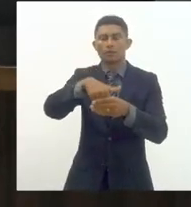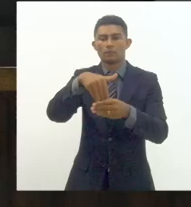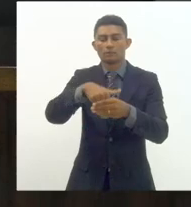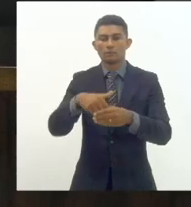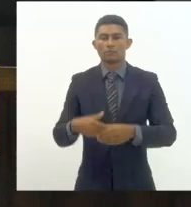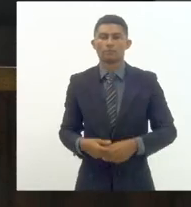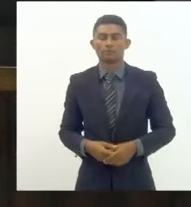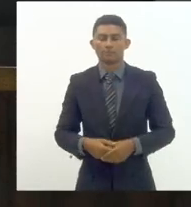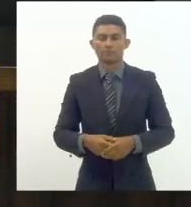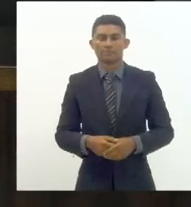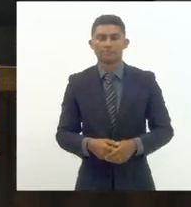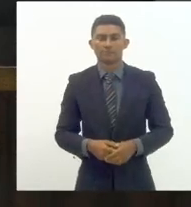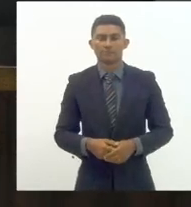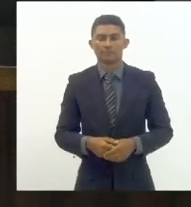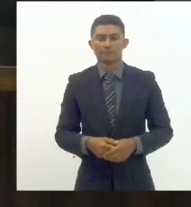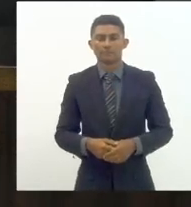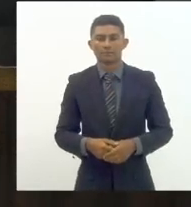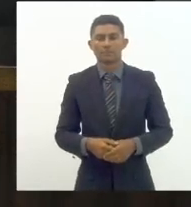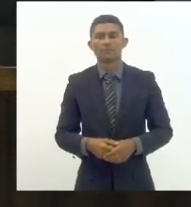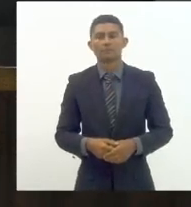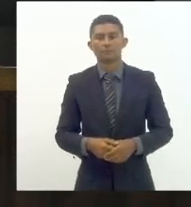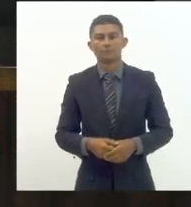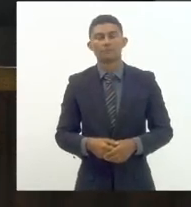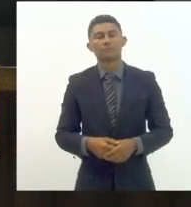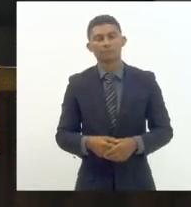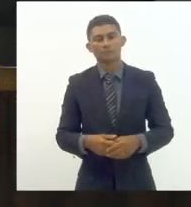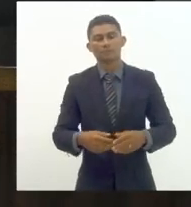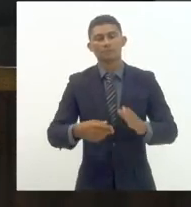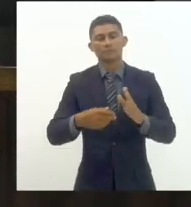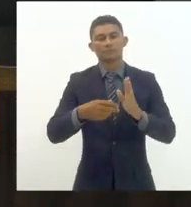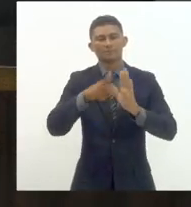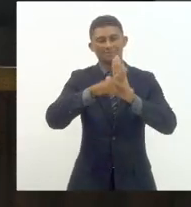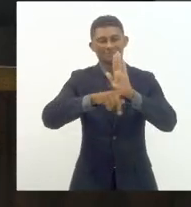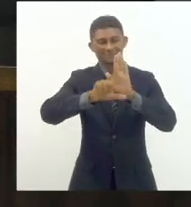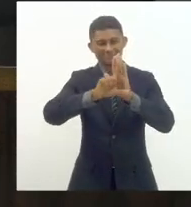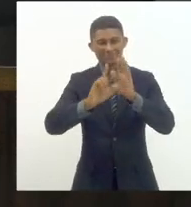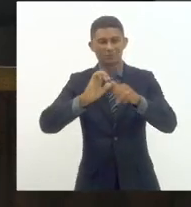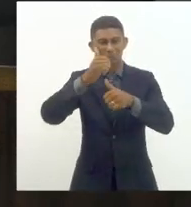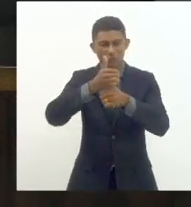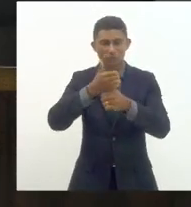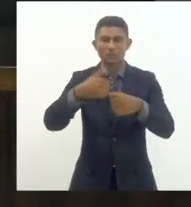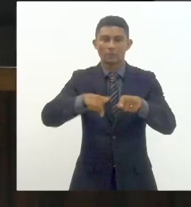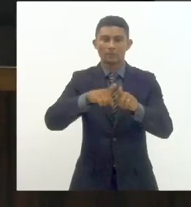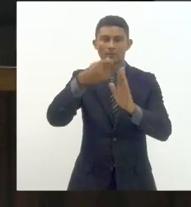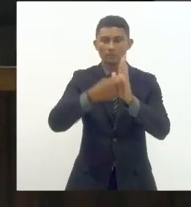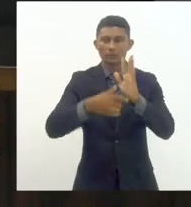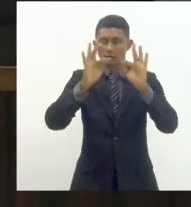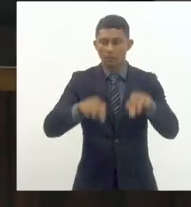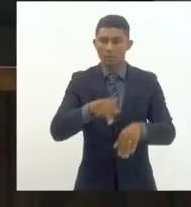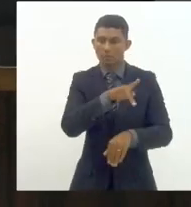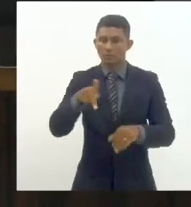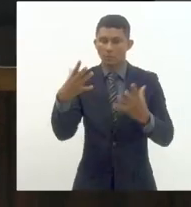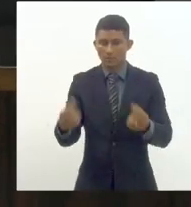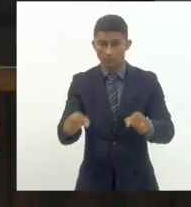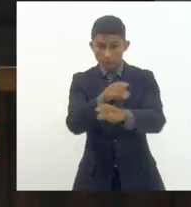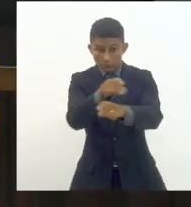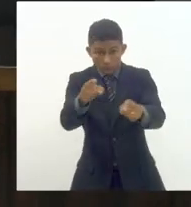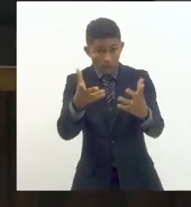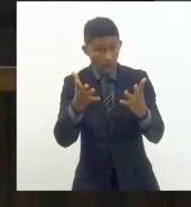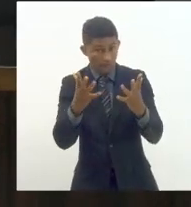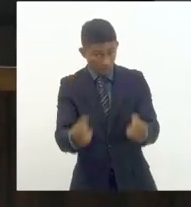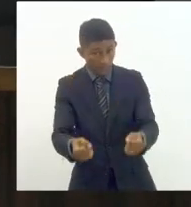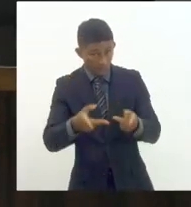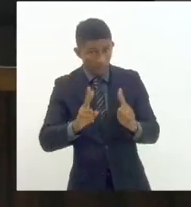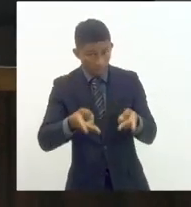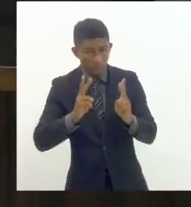com favorável, com substitutivo e com forma final de redação que a presidência defere. Seus que aprovam, permaneçam como estão,